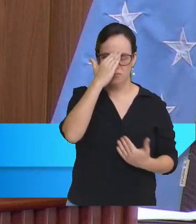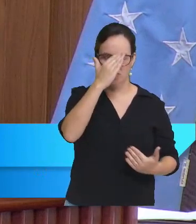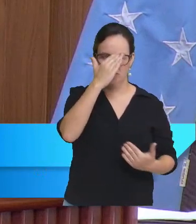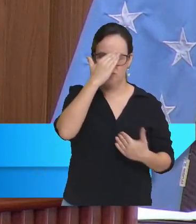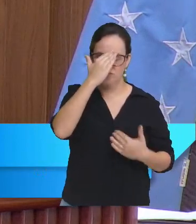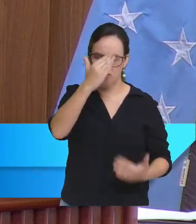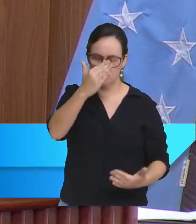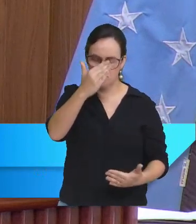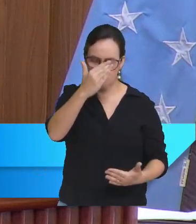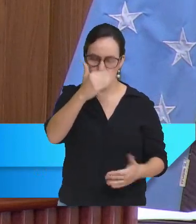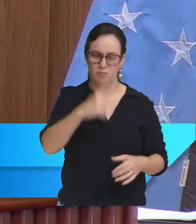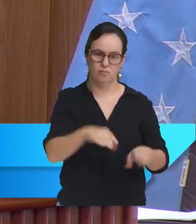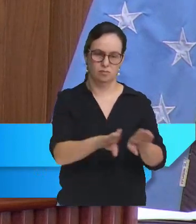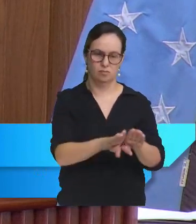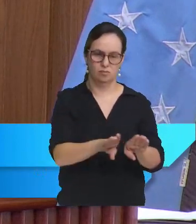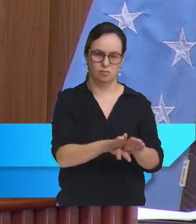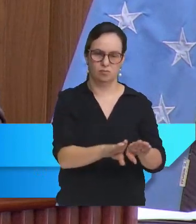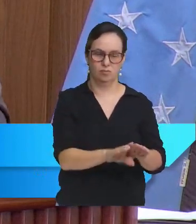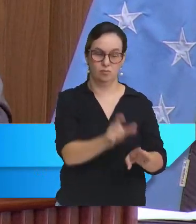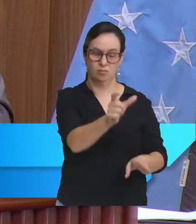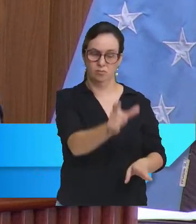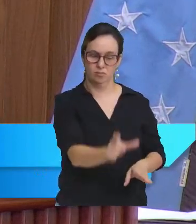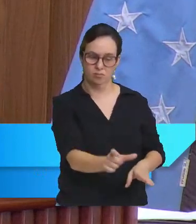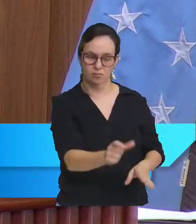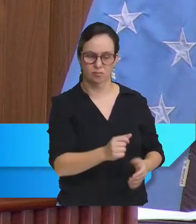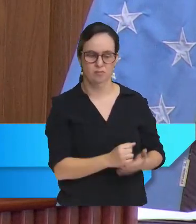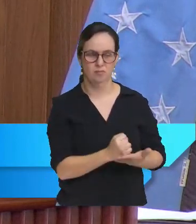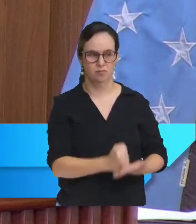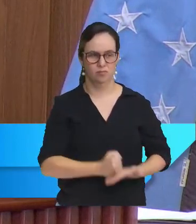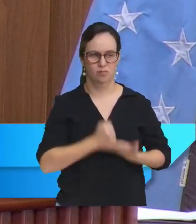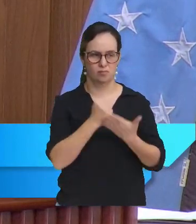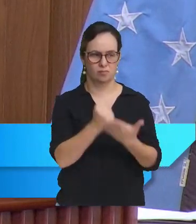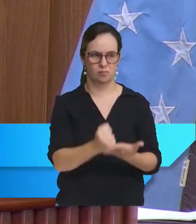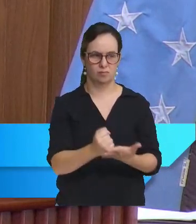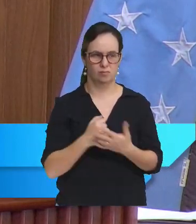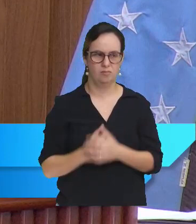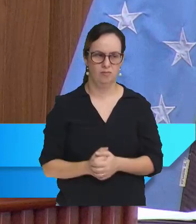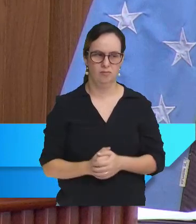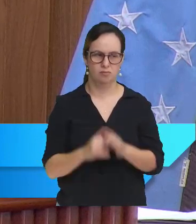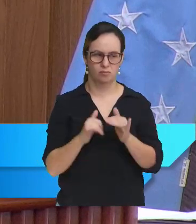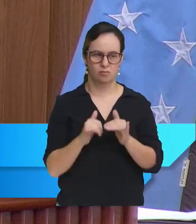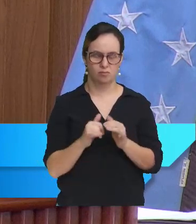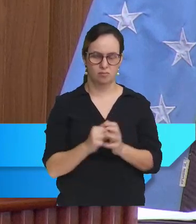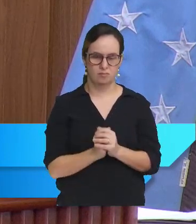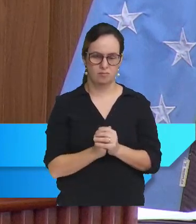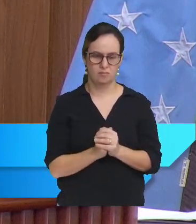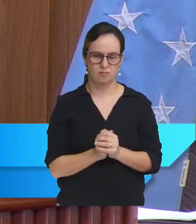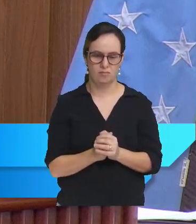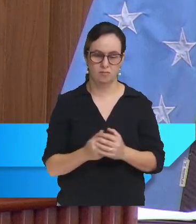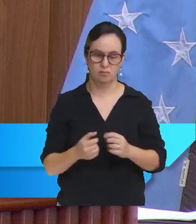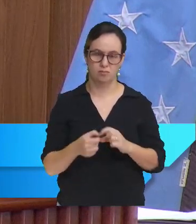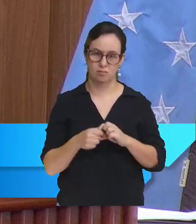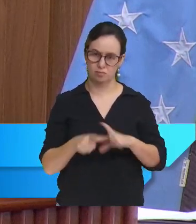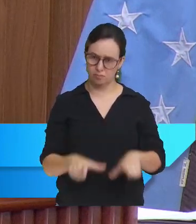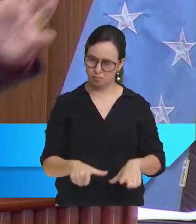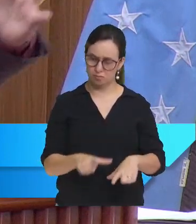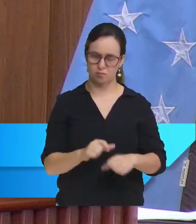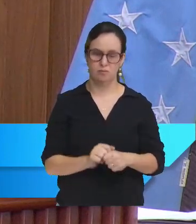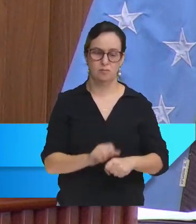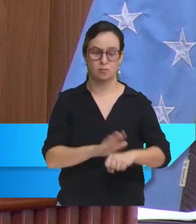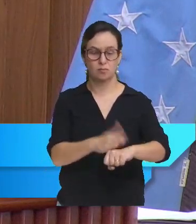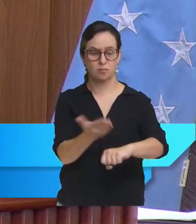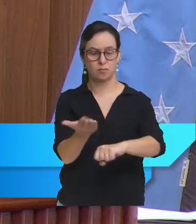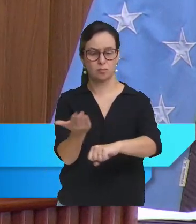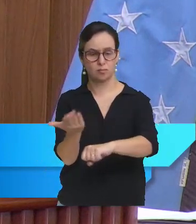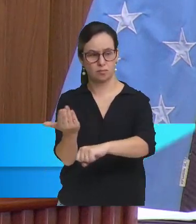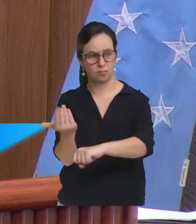também este evento. Então, fica aí toda a população convidada para poder participar. E também, senhor presidente,